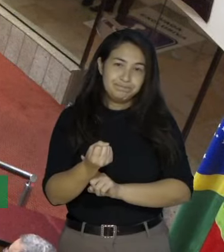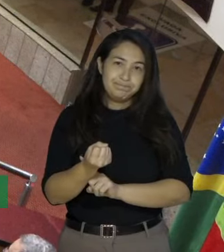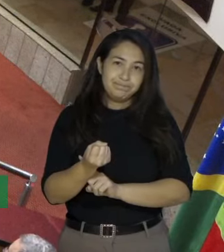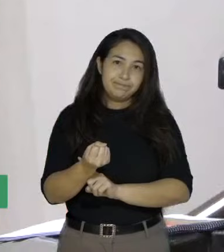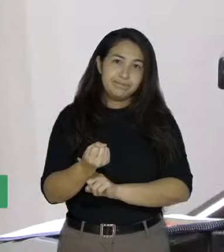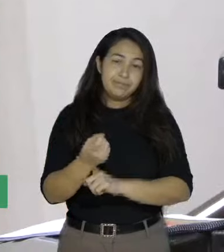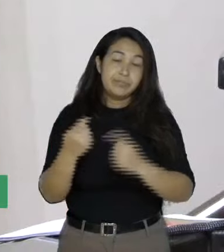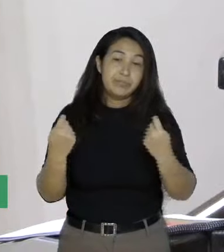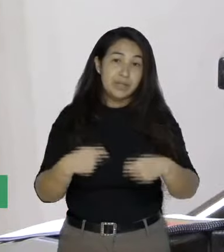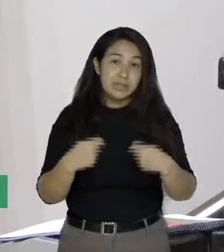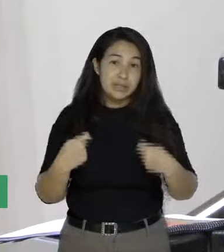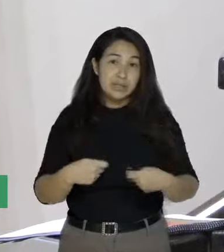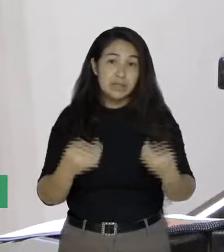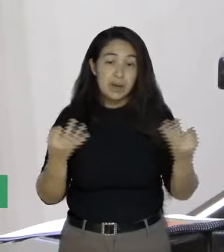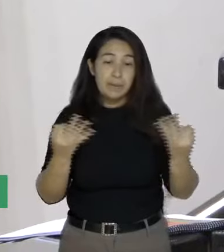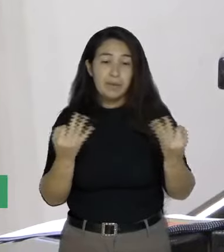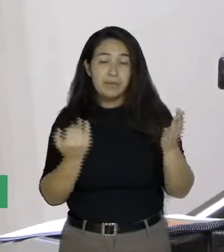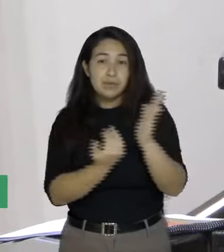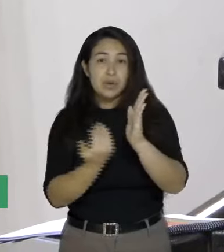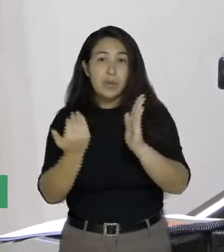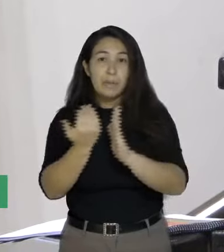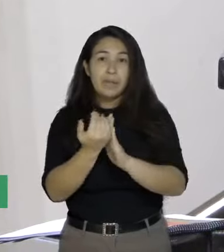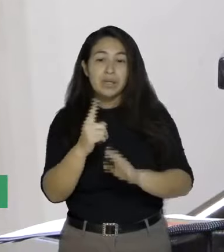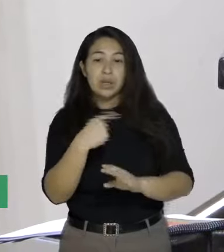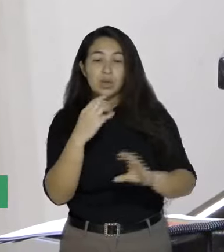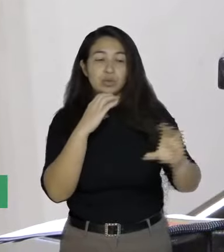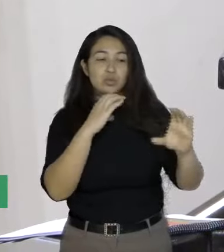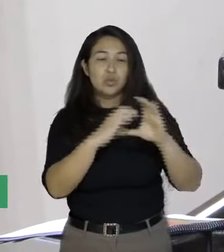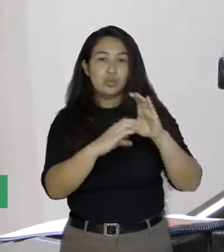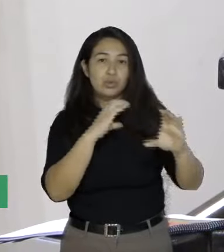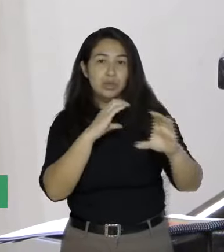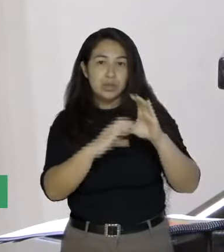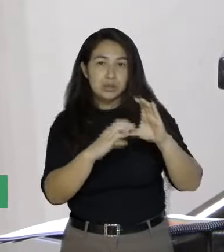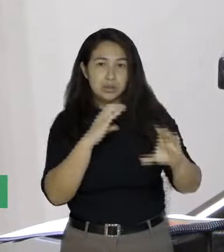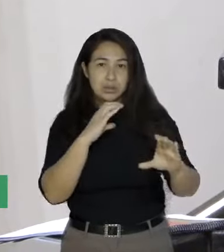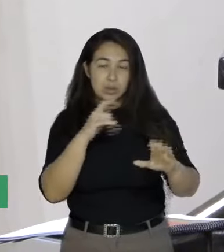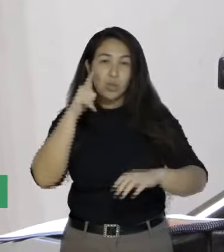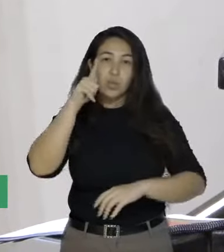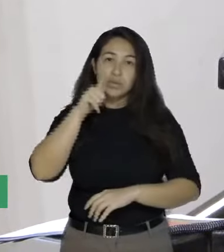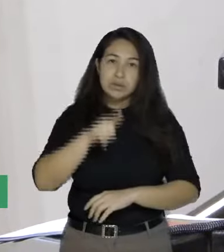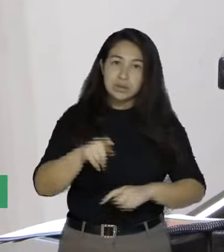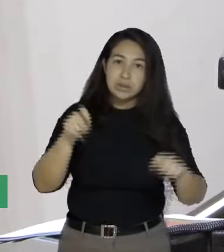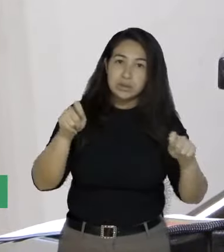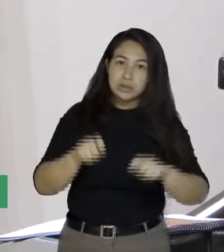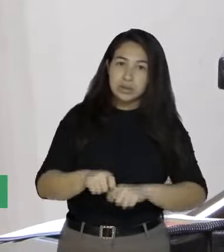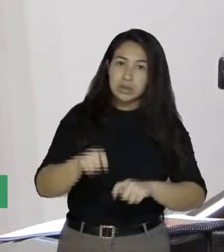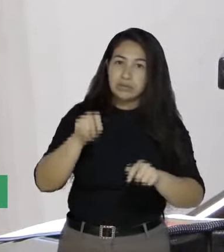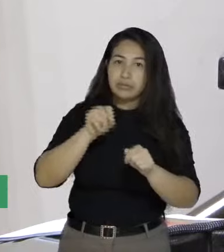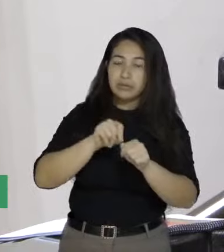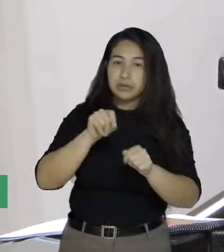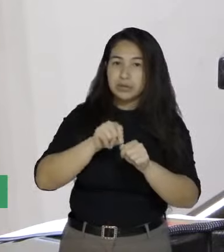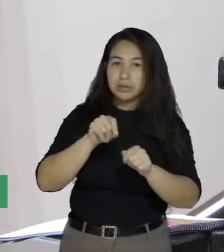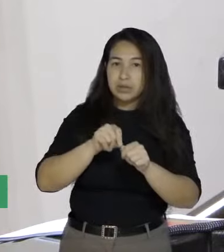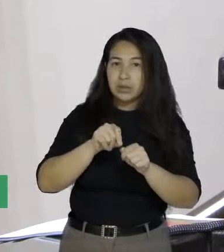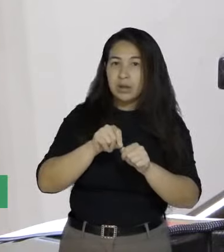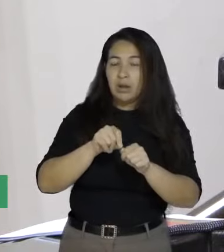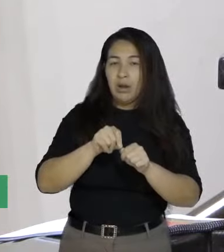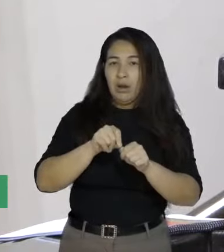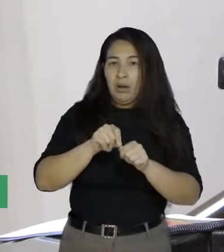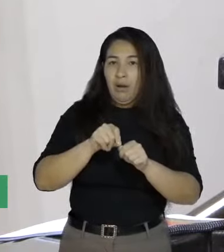aperfeiçoar Nossa comunicação Deputado Mário Mota para conseguimos nos fazer entender e